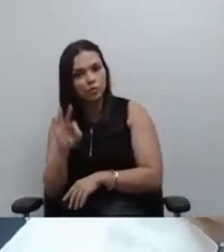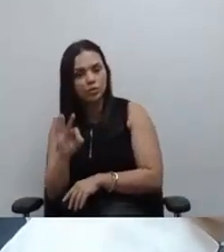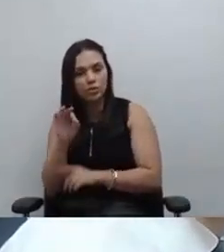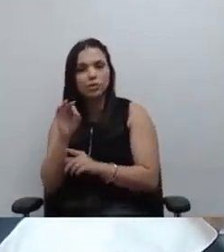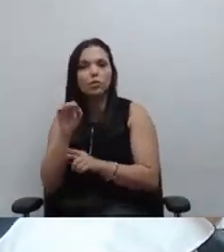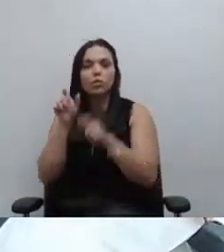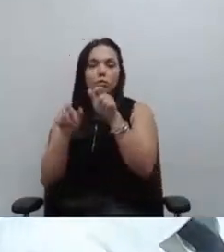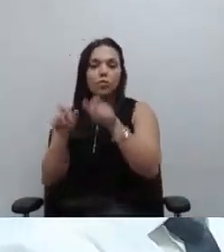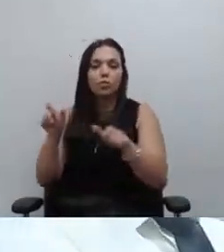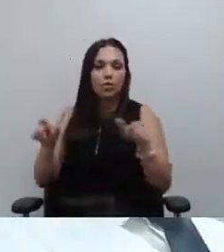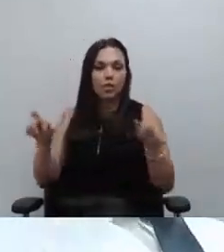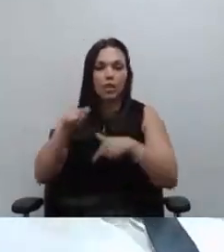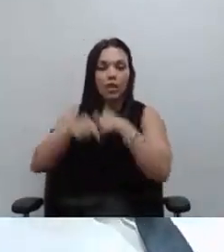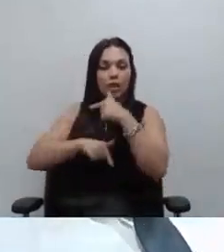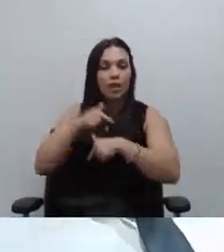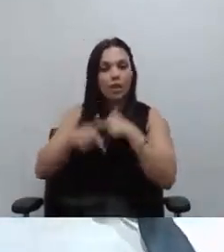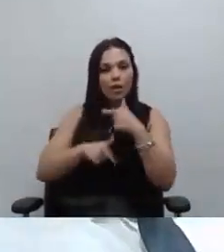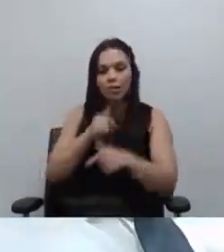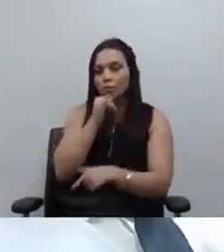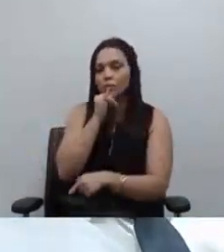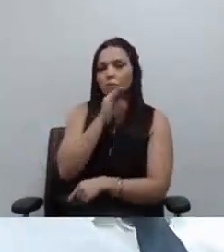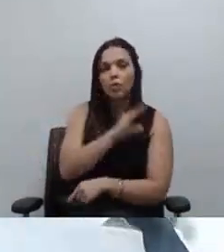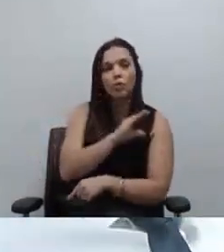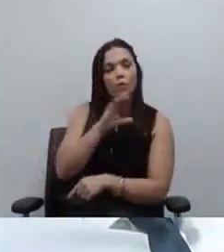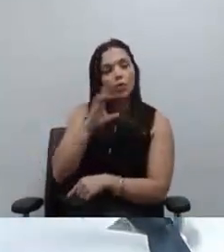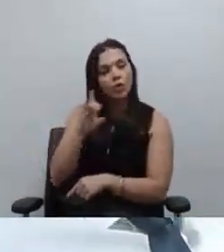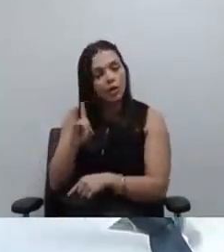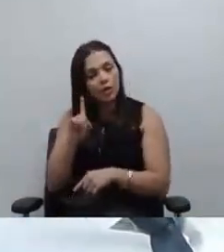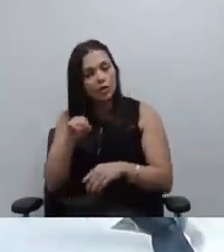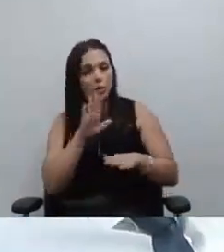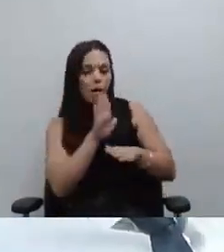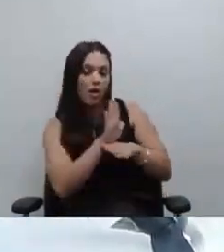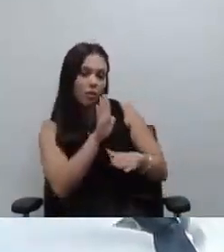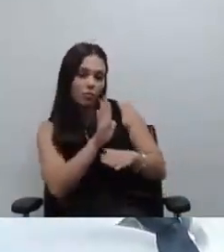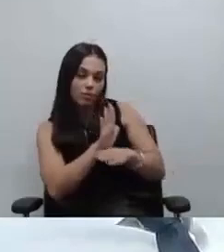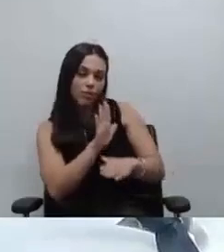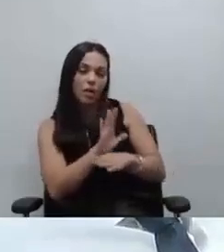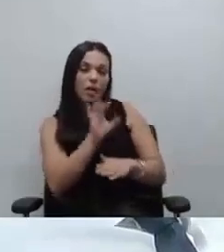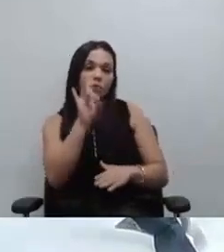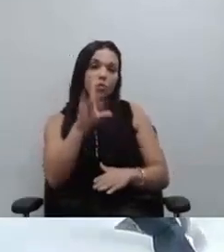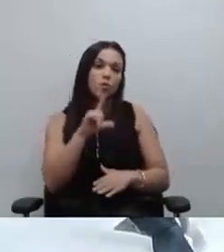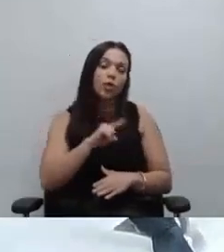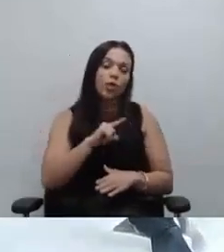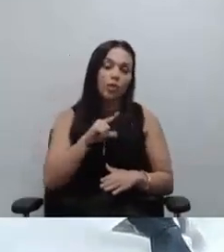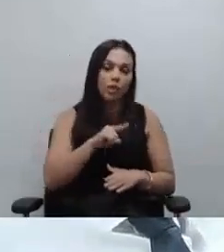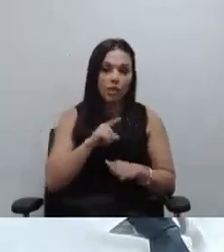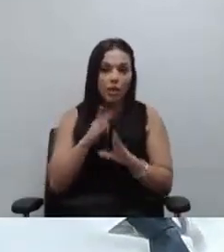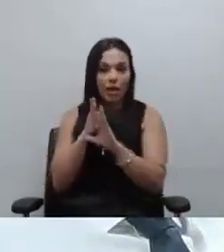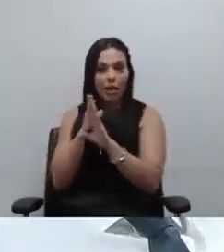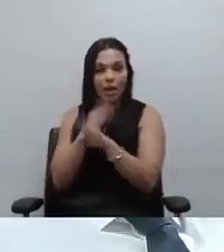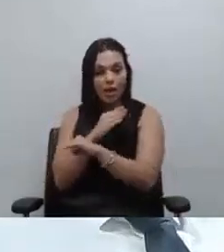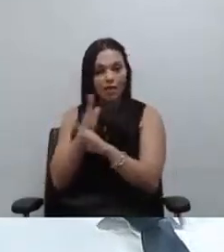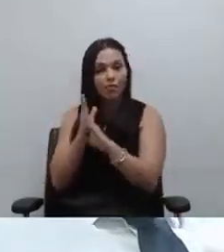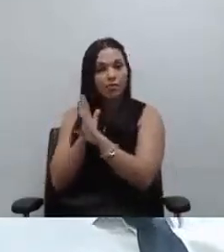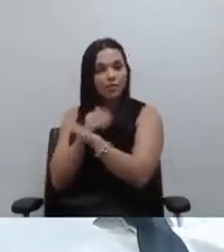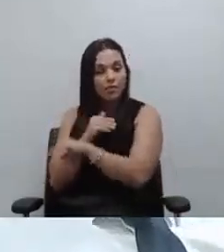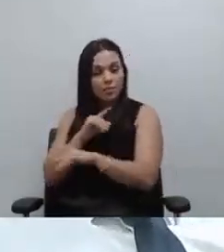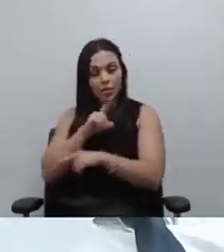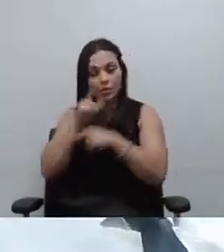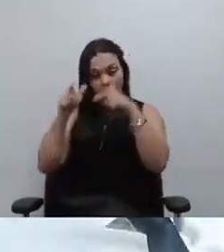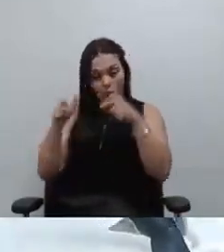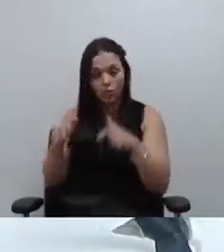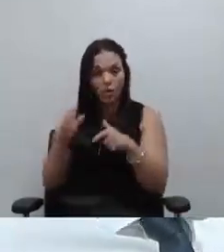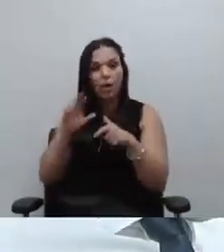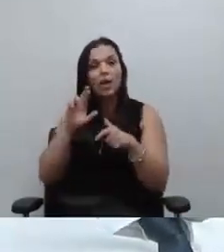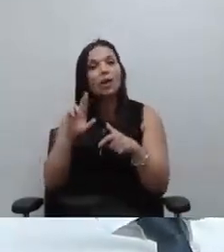carreira, Isso não pode ser atestado, por exemplo, pela coordenação auxiliar, que só tem, o universo ali dos afastamentos da sua unidade, e aí o